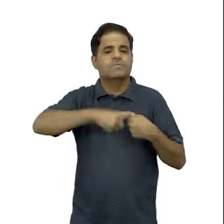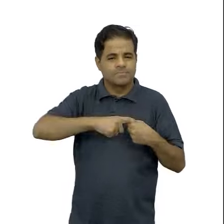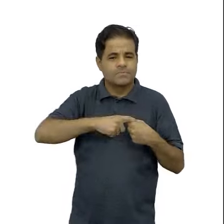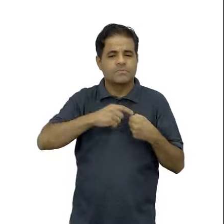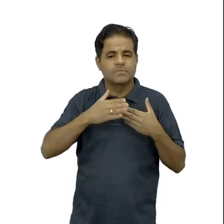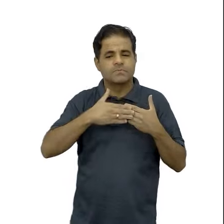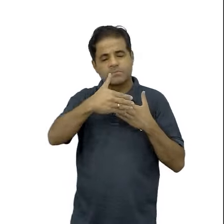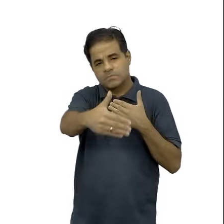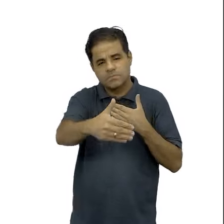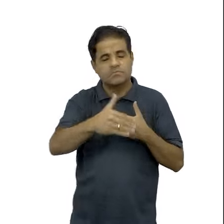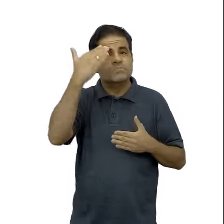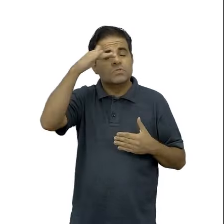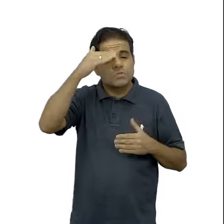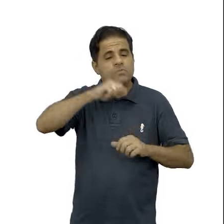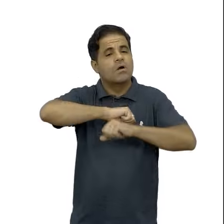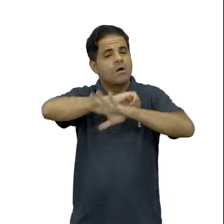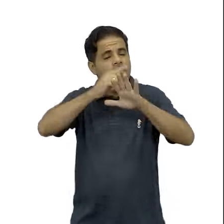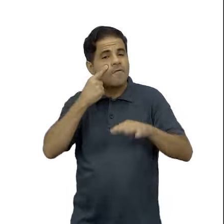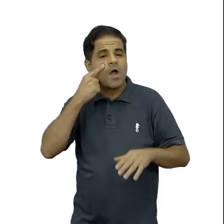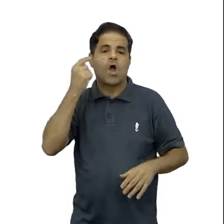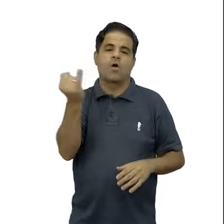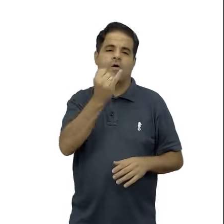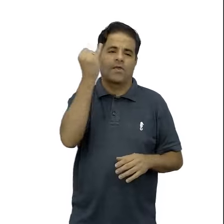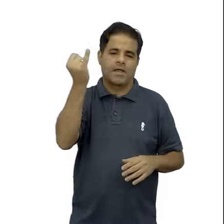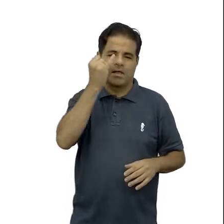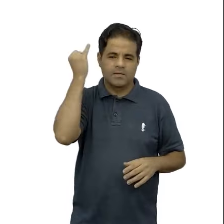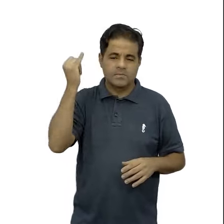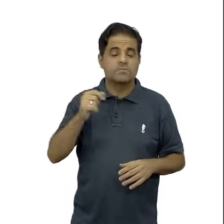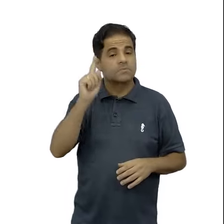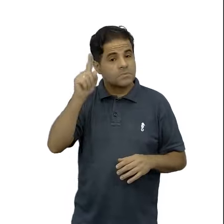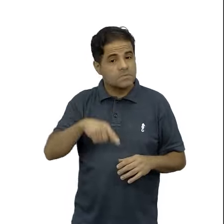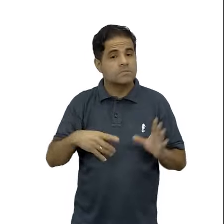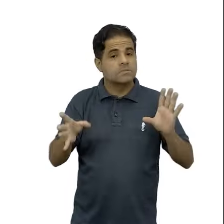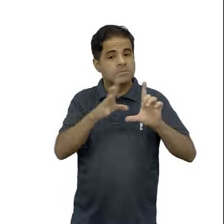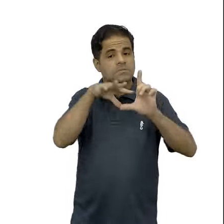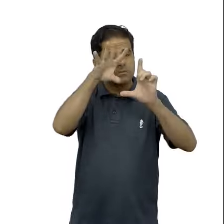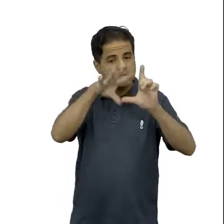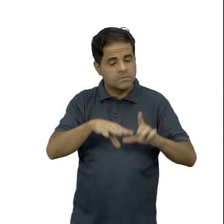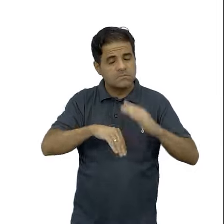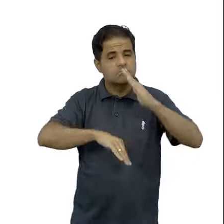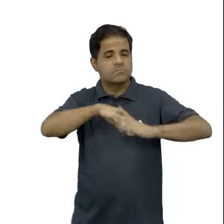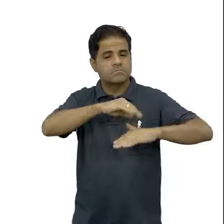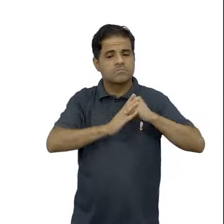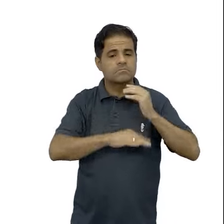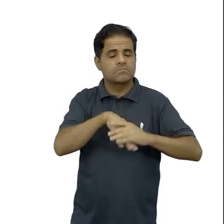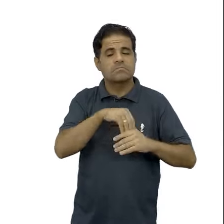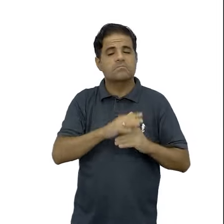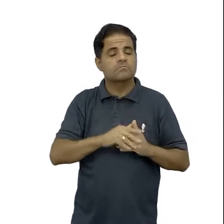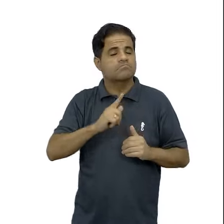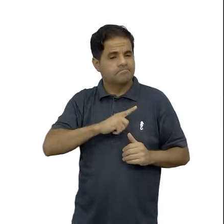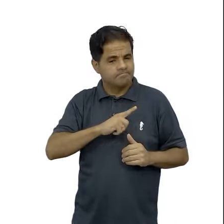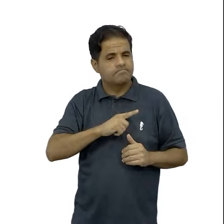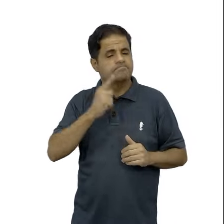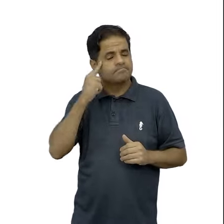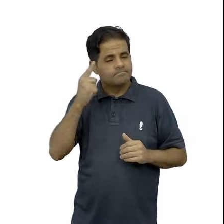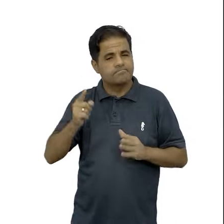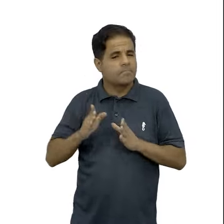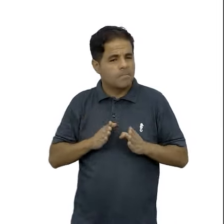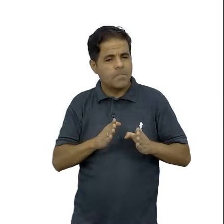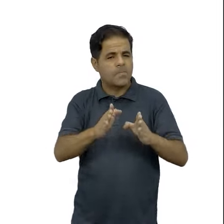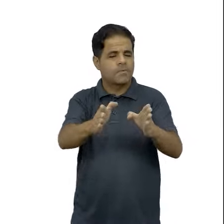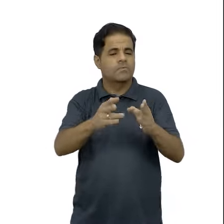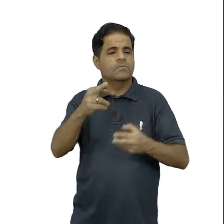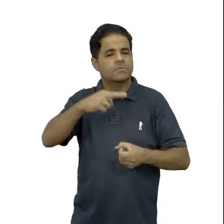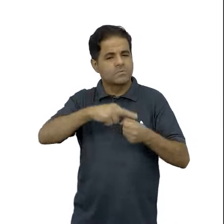Retomaremos a compreensão e a importância que a matriz de habilidades essenciais tem nesse percurso